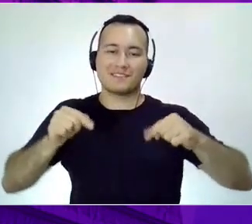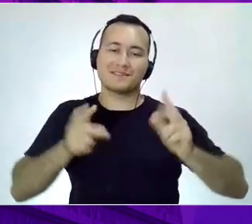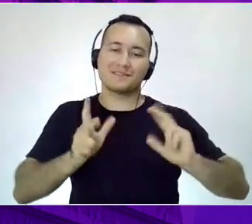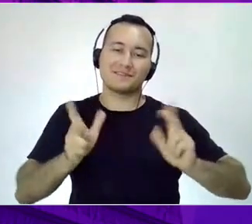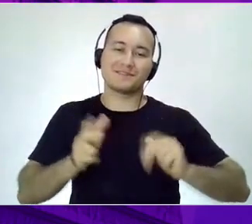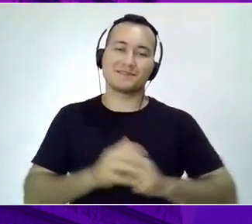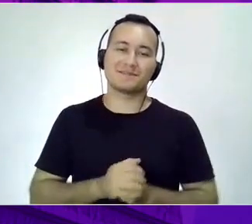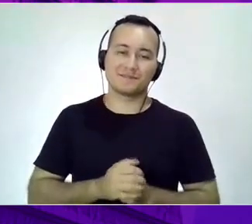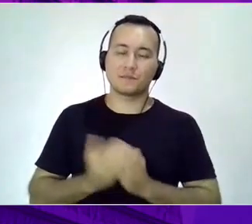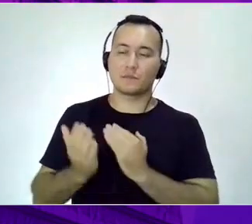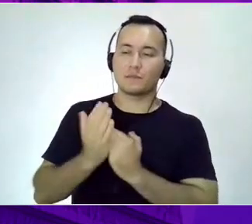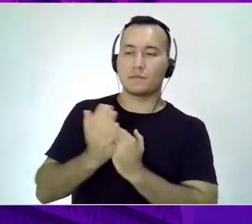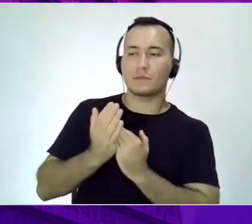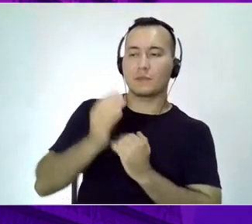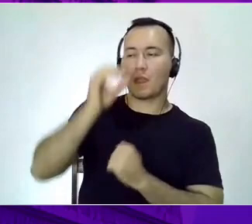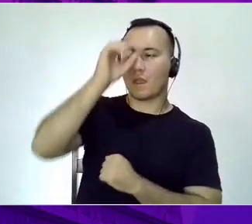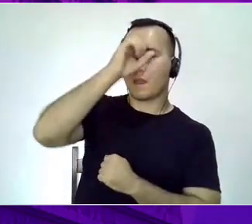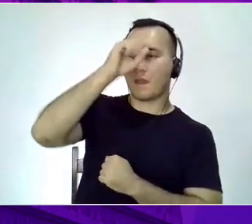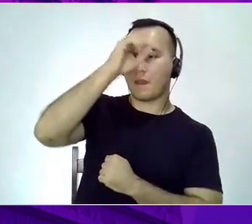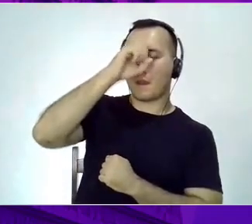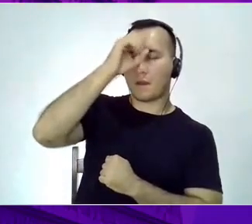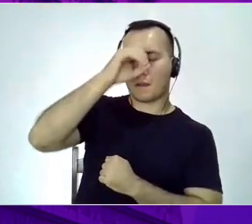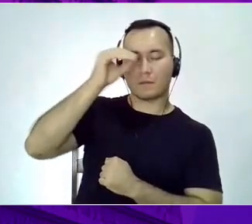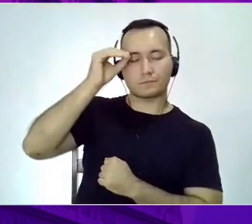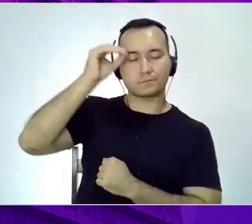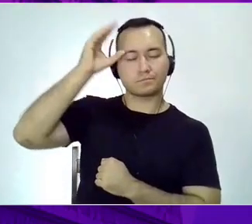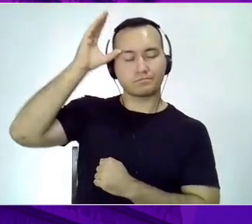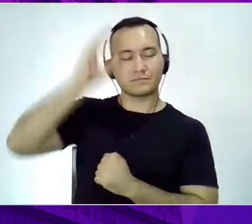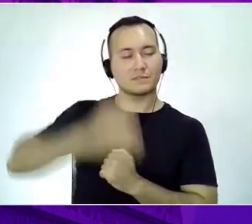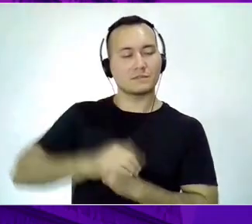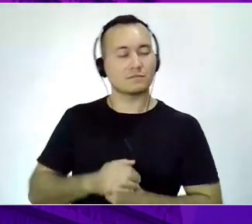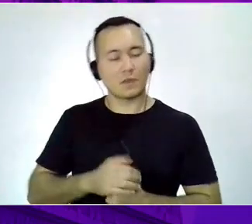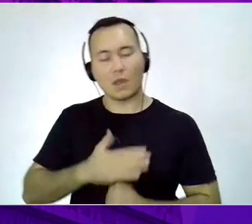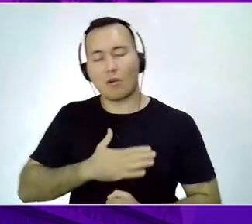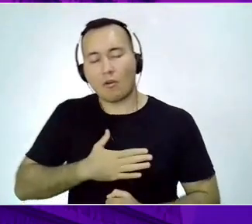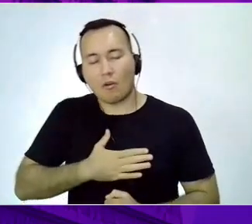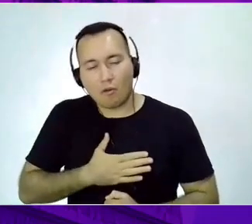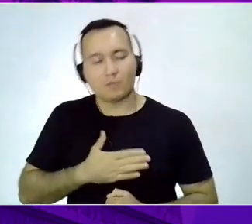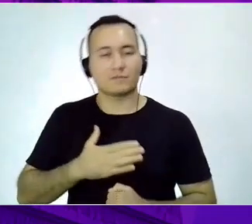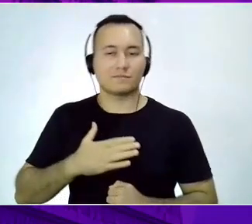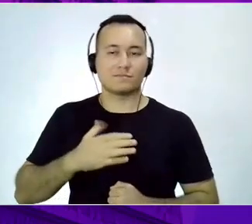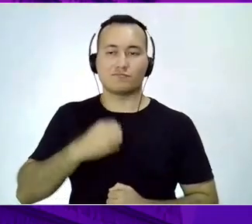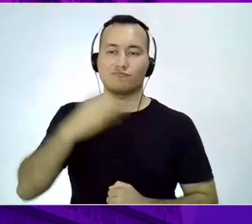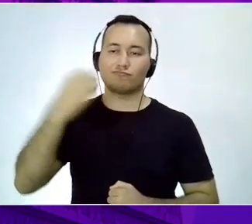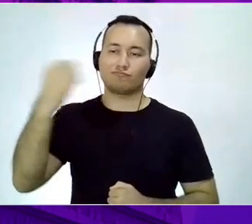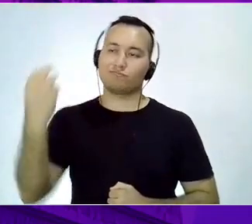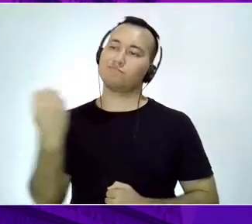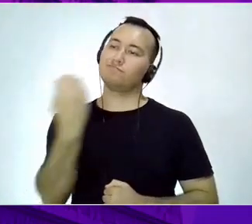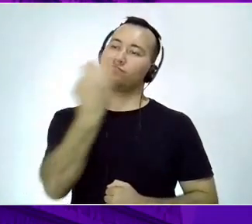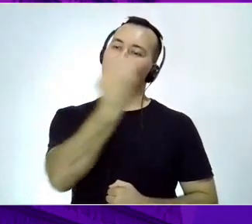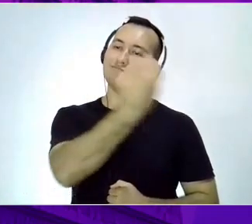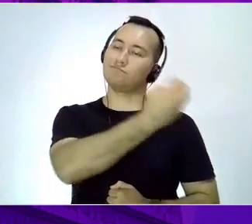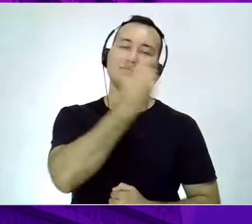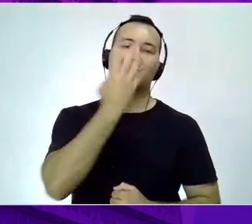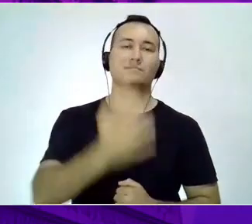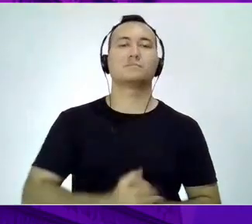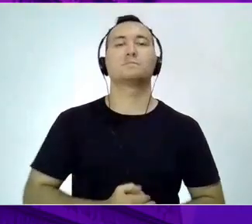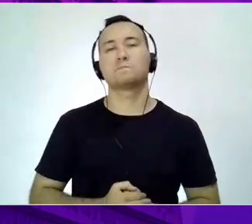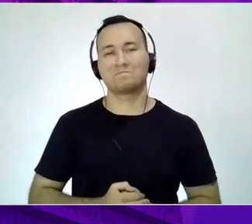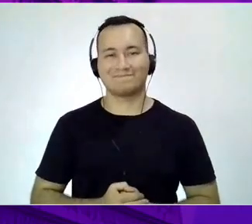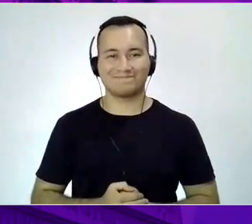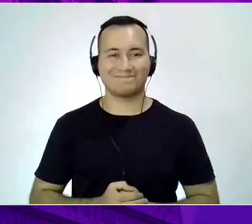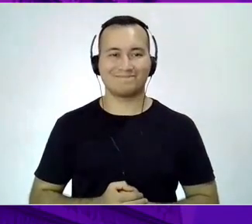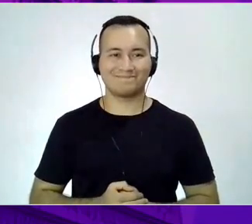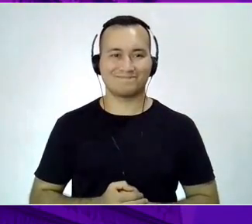conhecimento, mas gosto demais, assim, não posso deixar de comentar. Legal. Voltando um